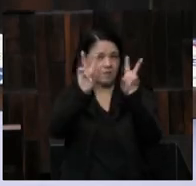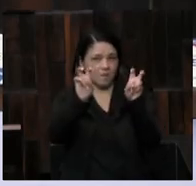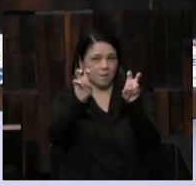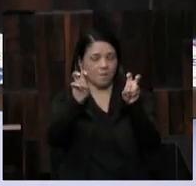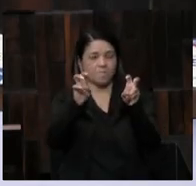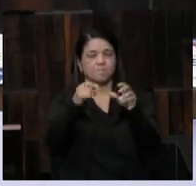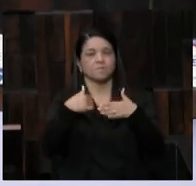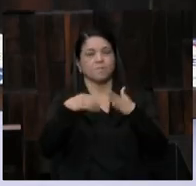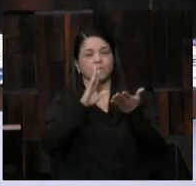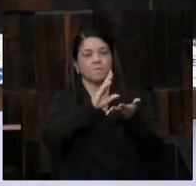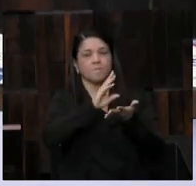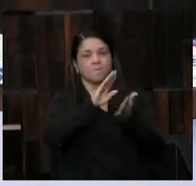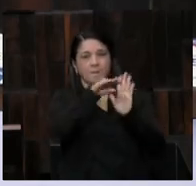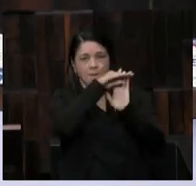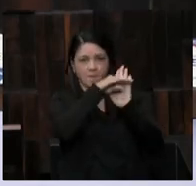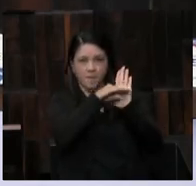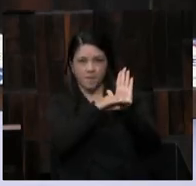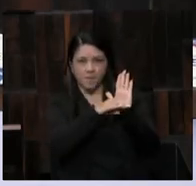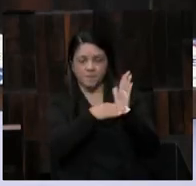pauta.